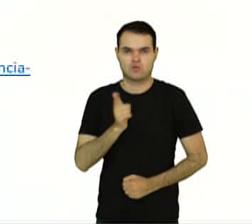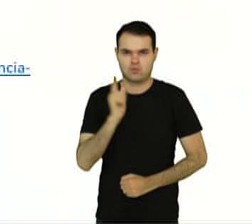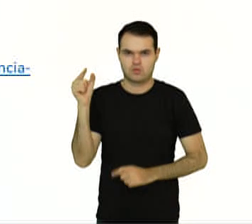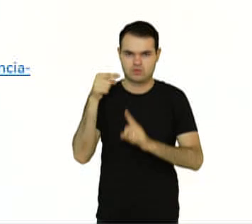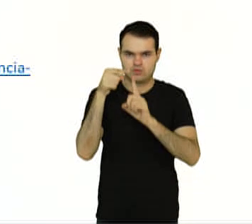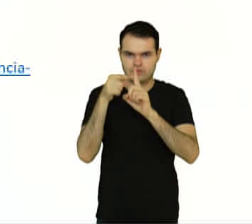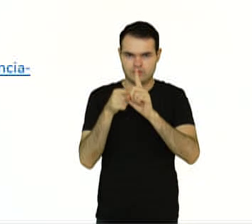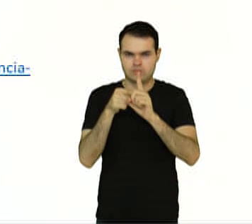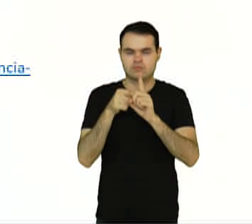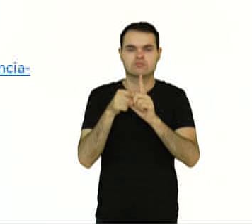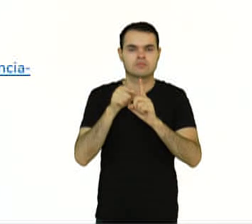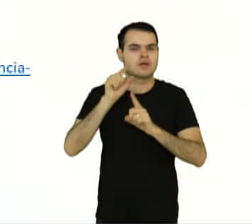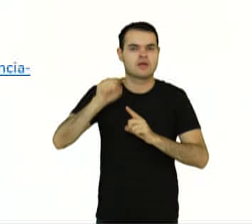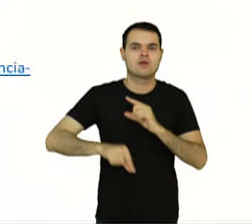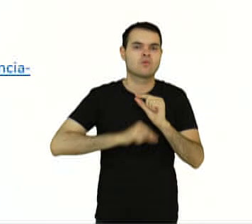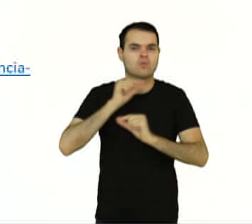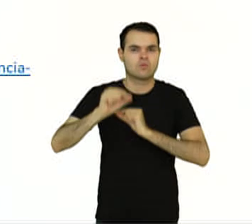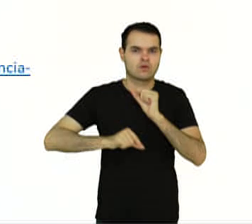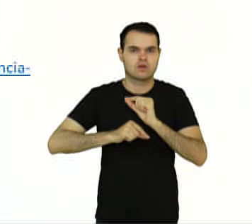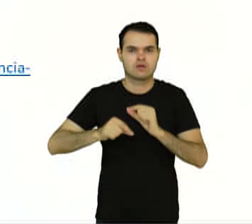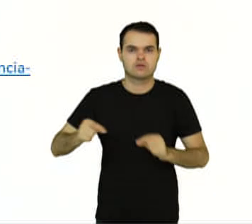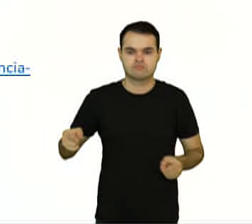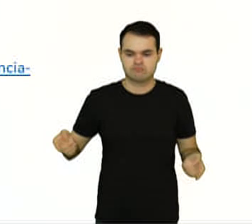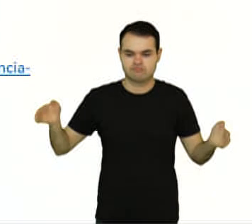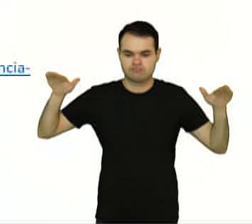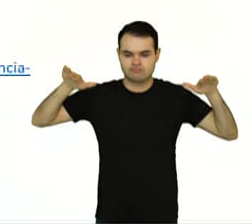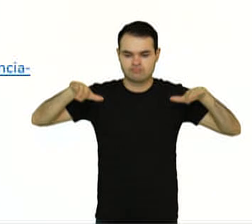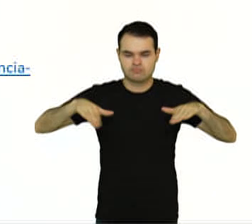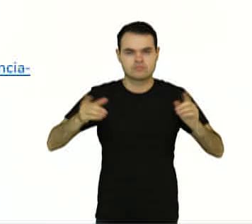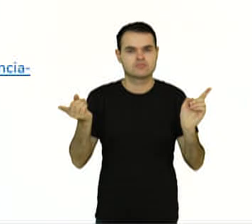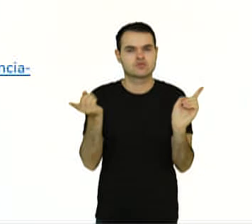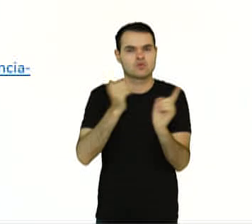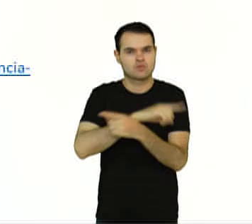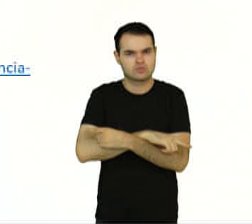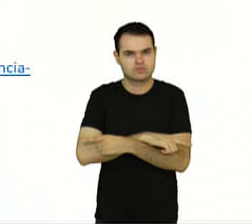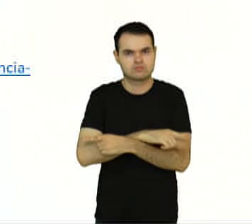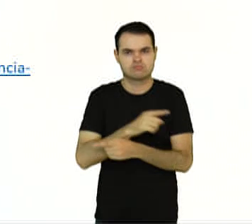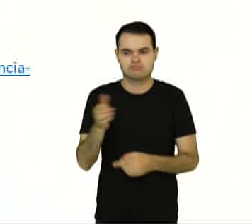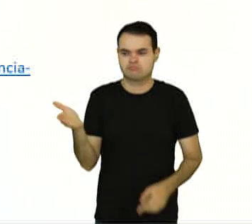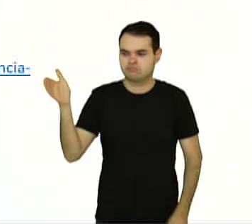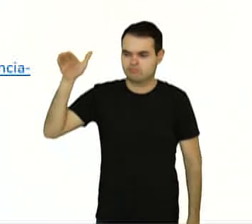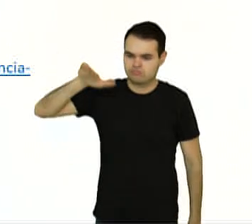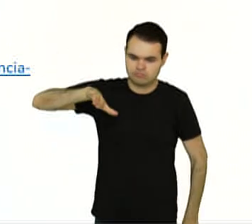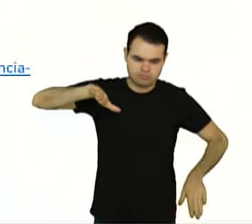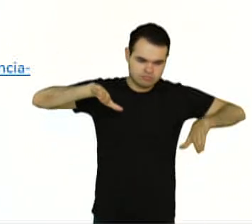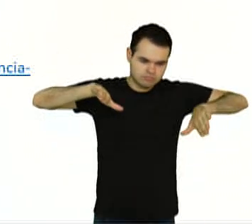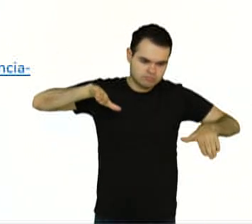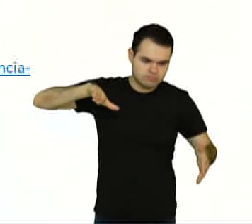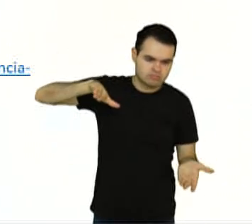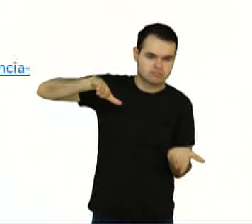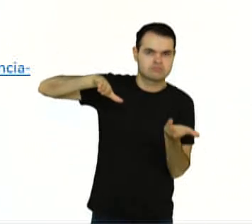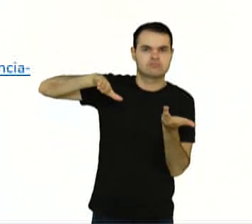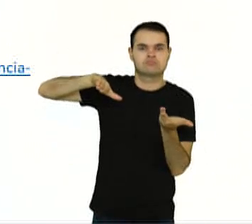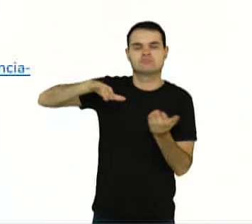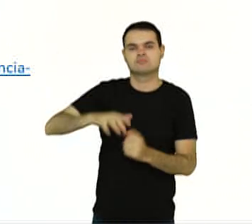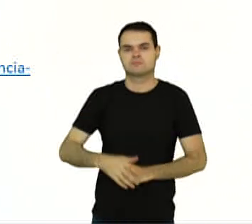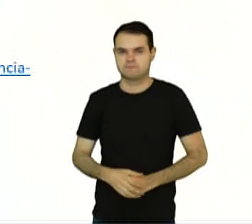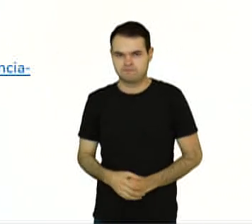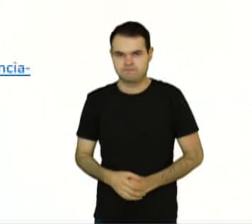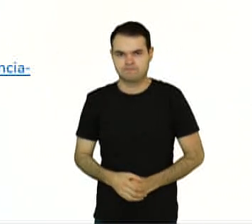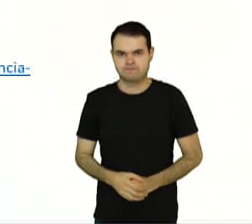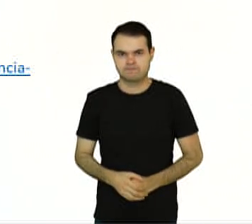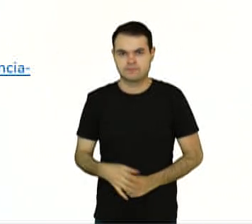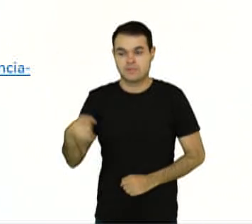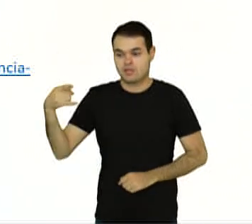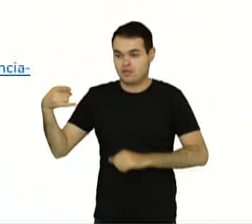de superposição ocorre quando as ondas se propagam em sentidos opostos, com amplitudes opostas. A amplitude da